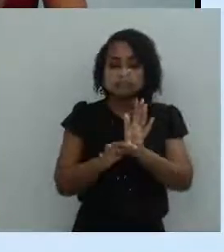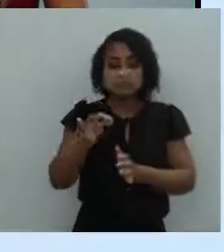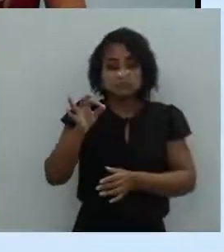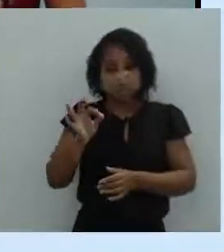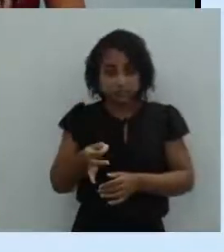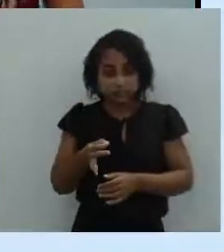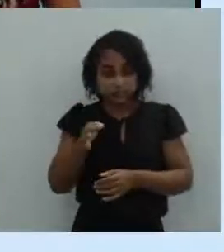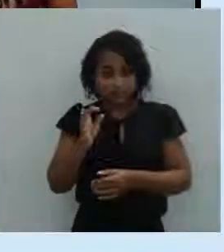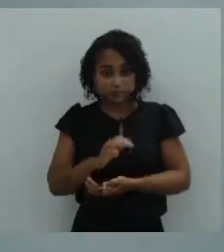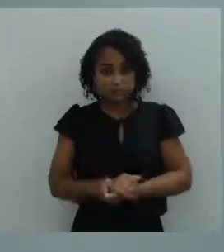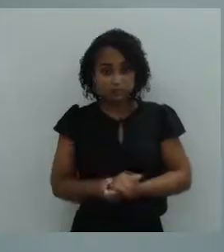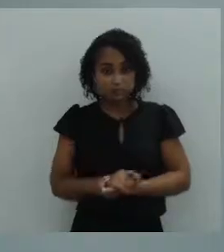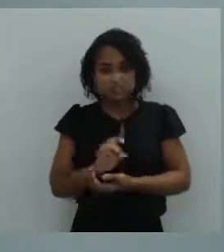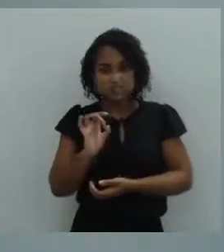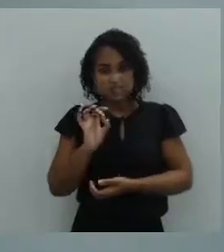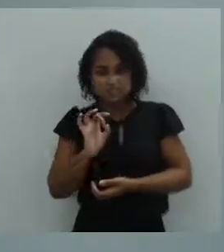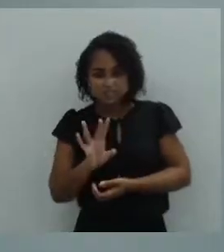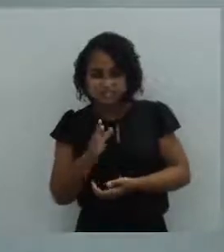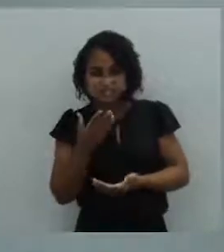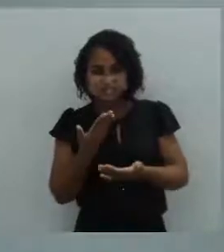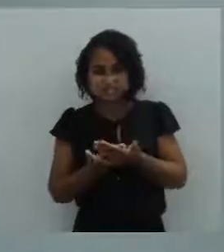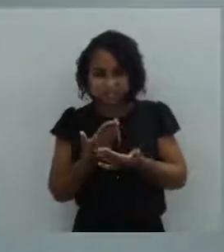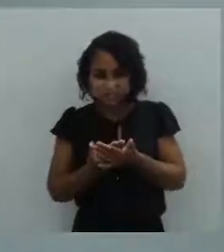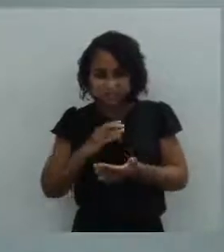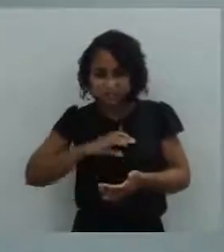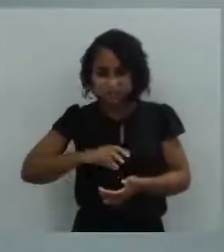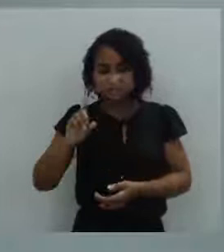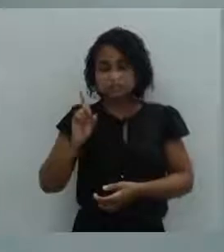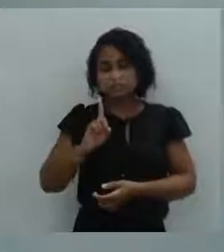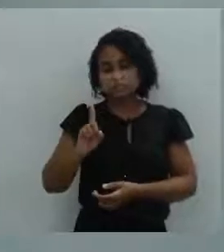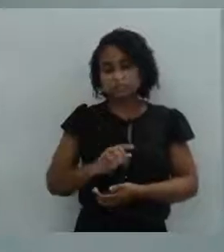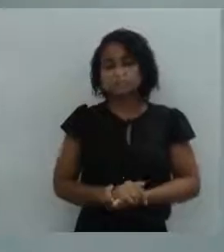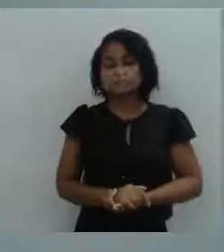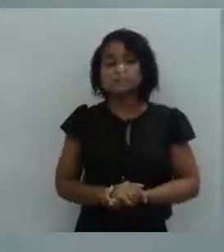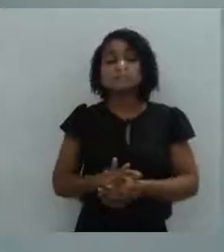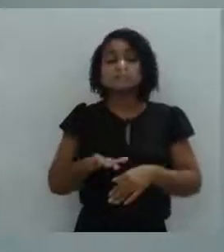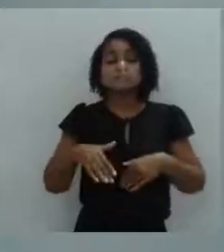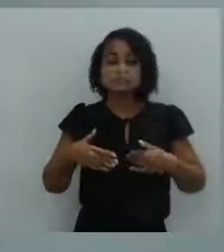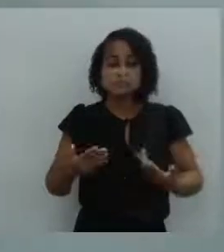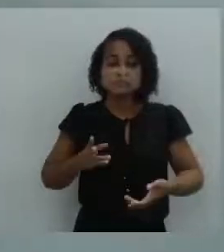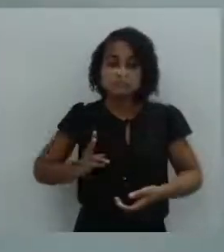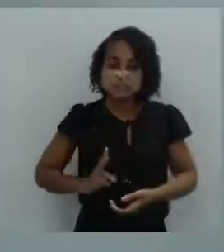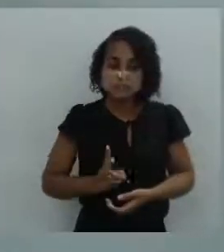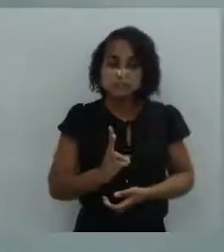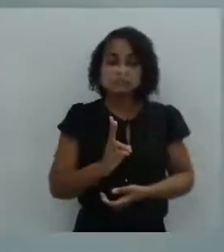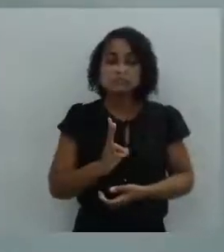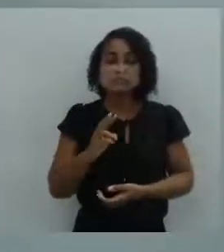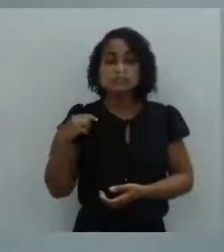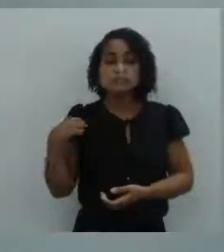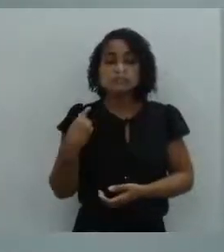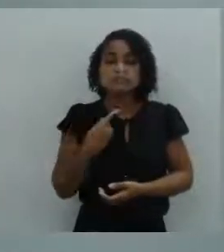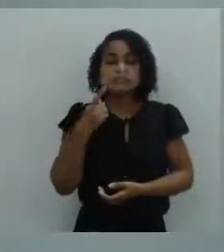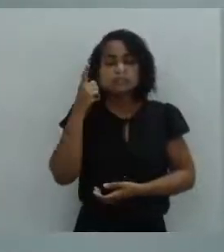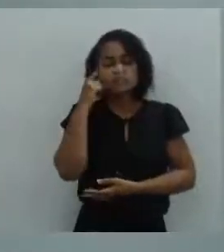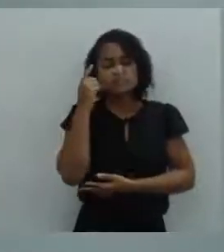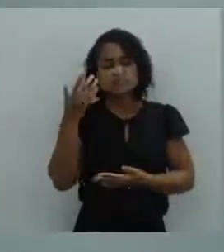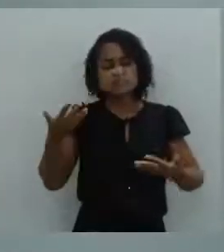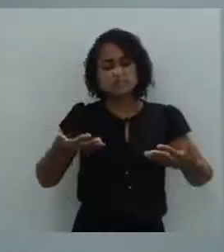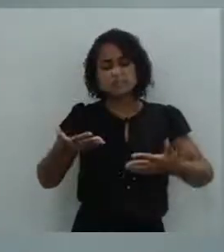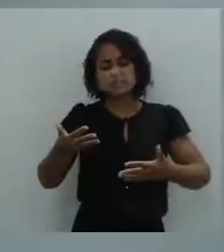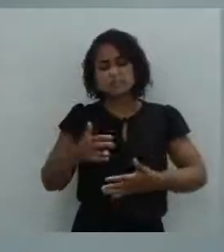específico, certo? Não é só para aula de português não, hein? Dando seguimento, a gente vai pensar agora